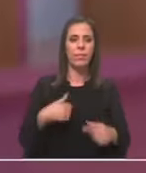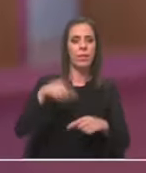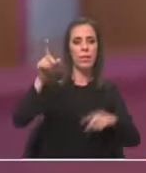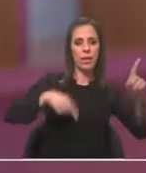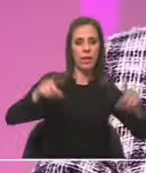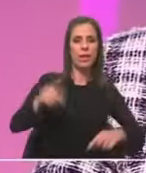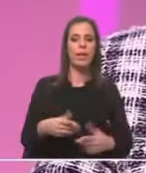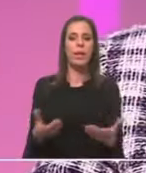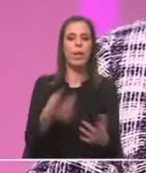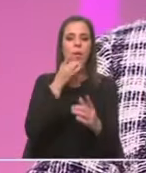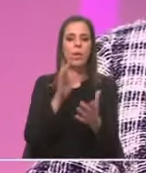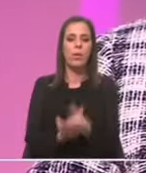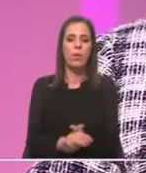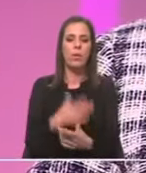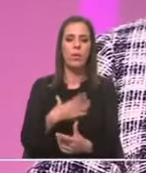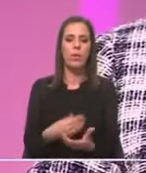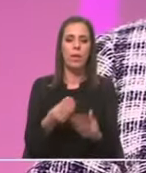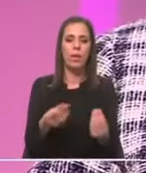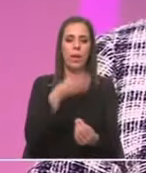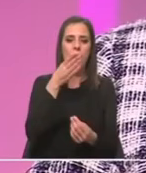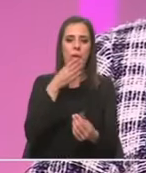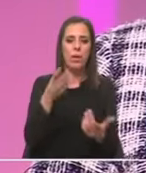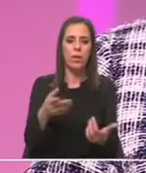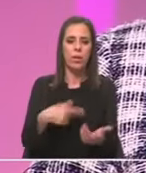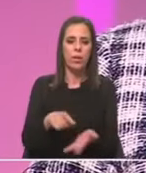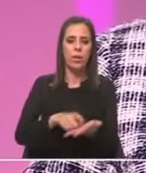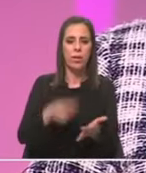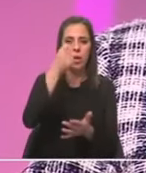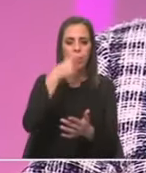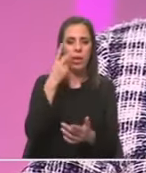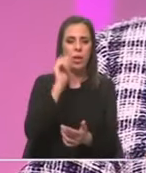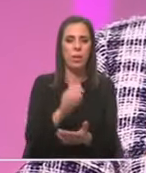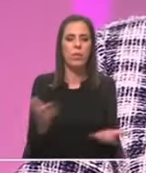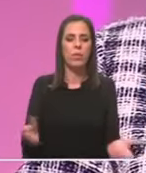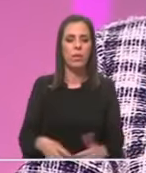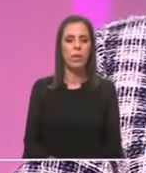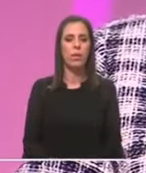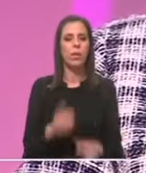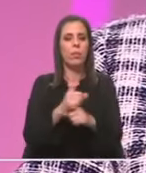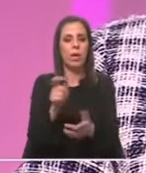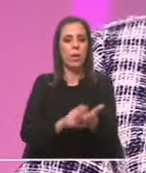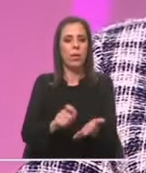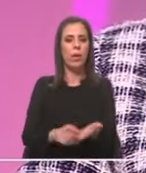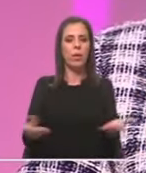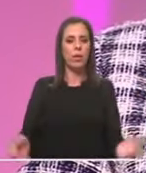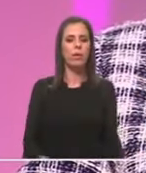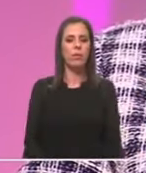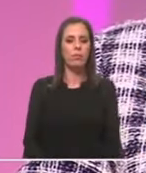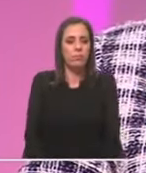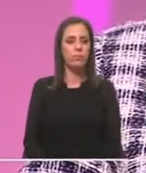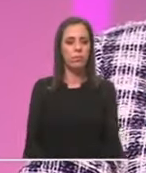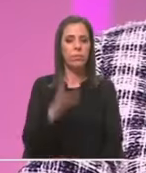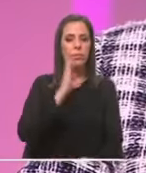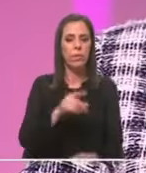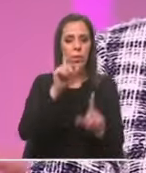e ali e um dia ah eu gostava de tanto de contar de escrever a história da sua vida porque é que não escreve eu disse ol sei